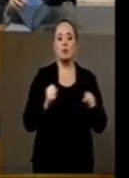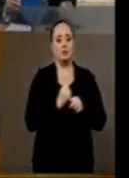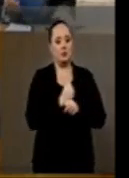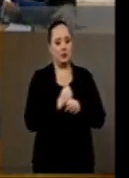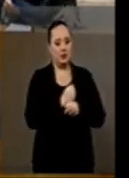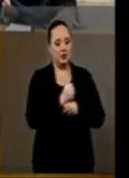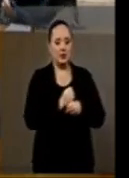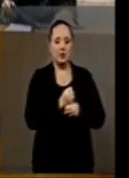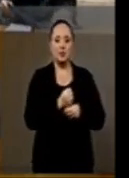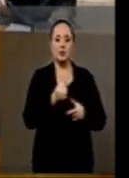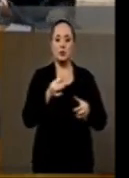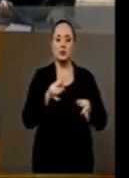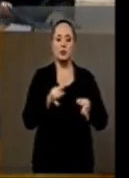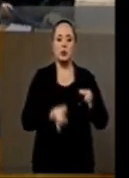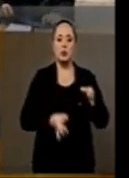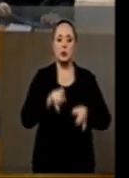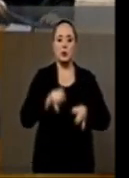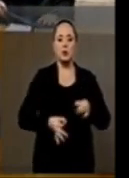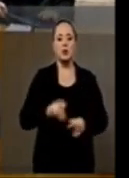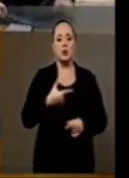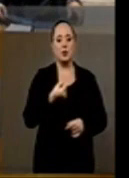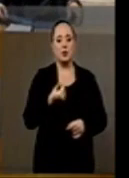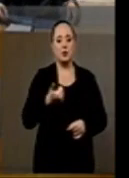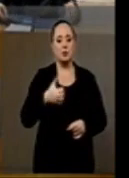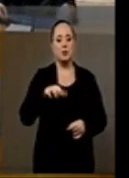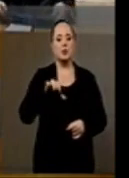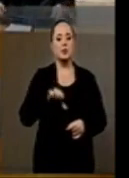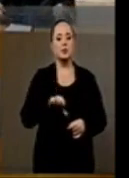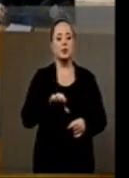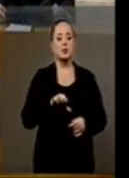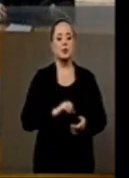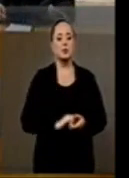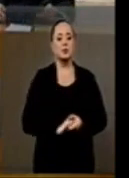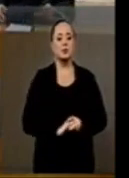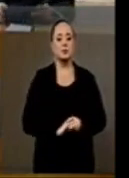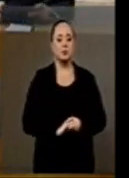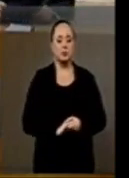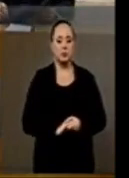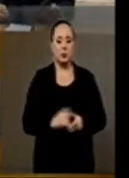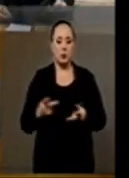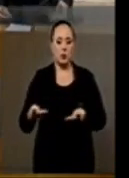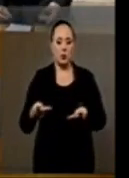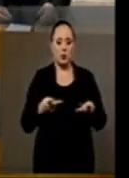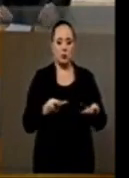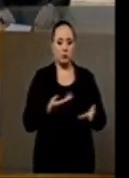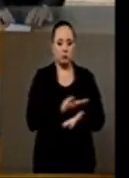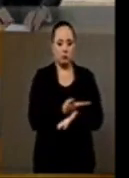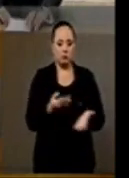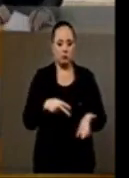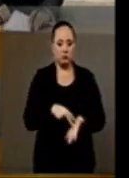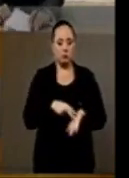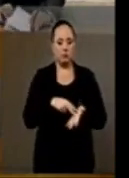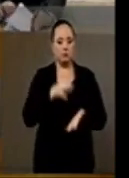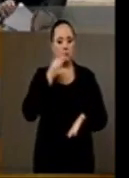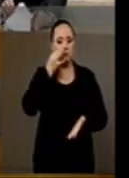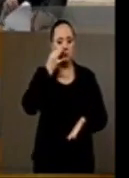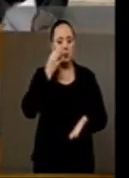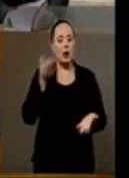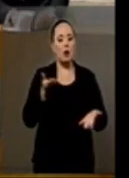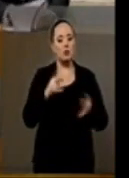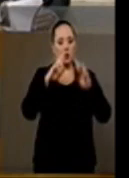judiciário de 2019 convido todos os presentes para imposição de